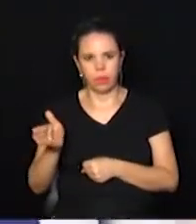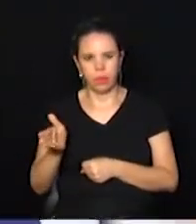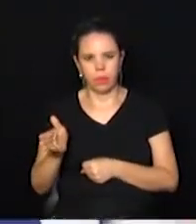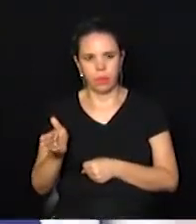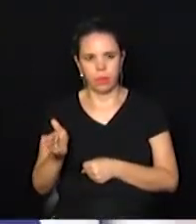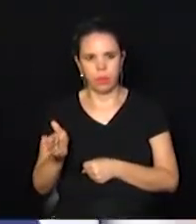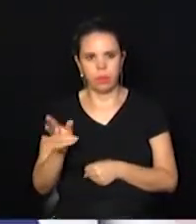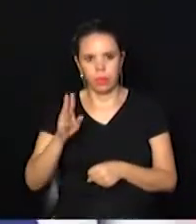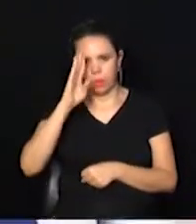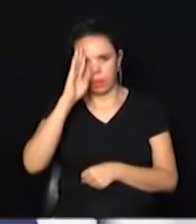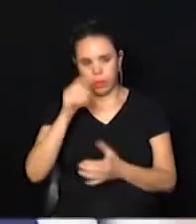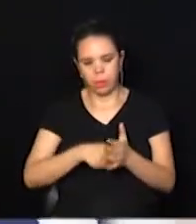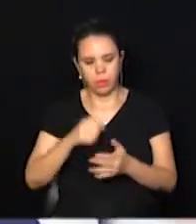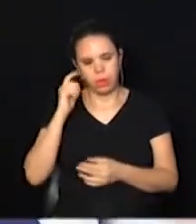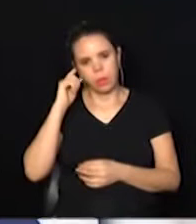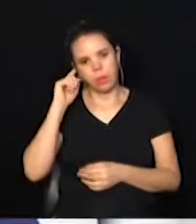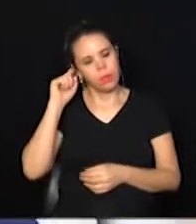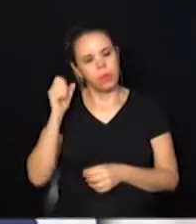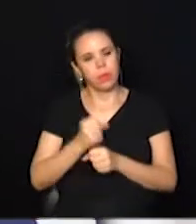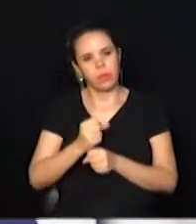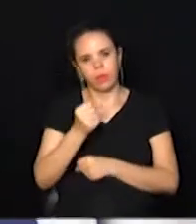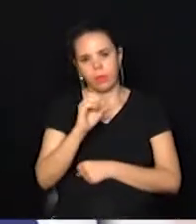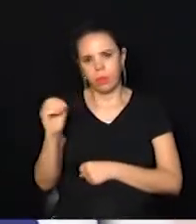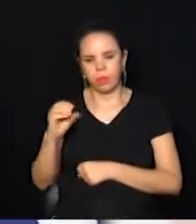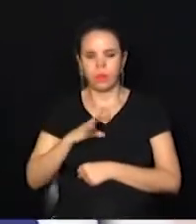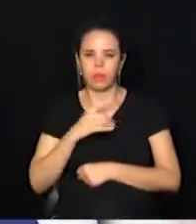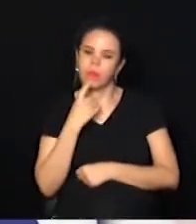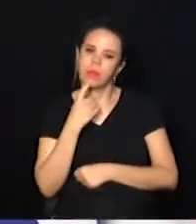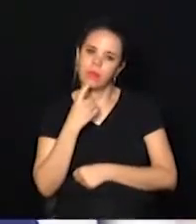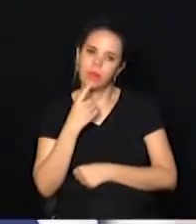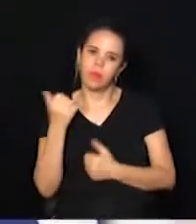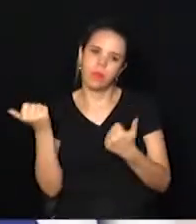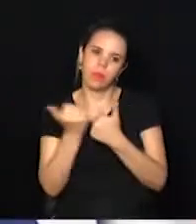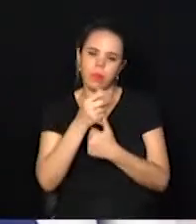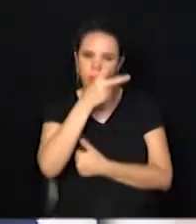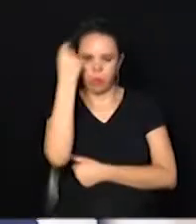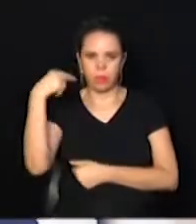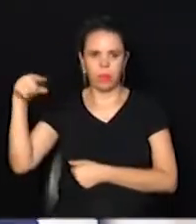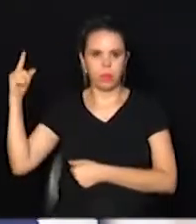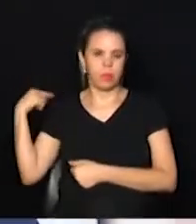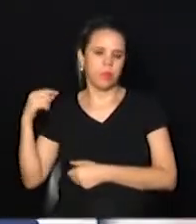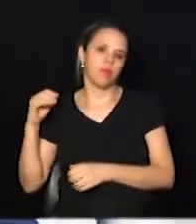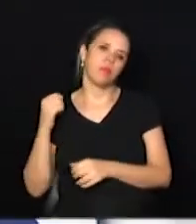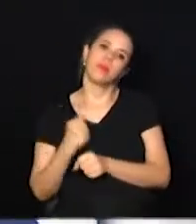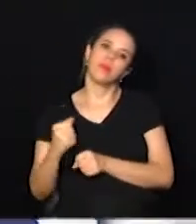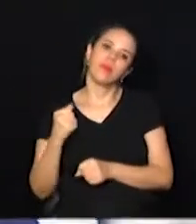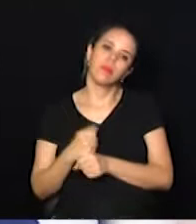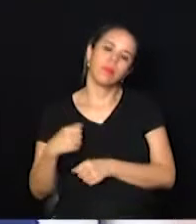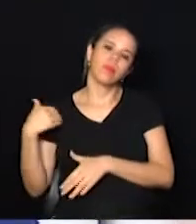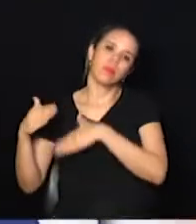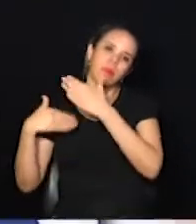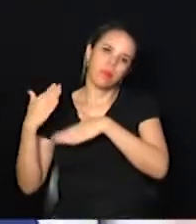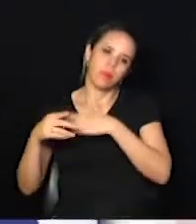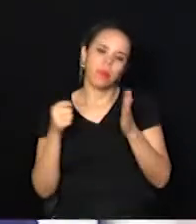muito protagonismo nos anos 80 na cidade de Campinas, foi vice-prefeito, né, construiu uma trajetória de